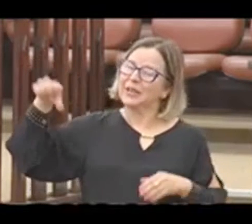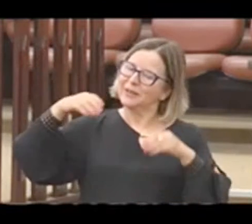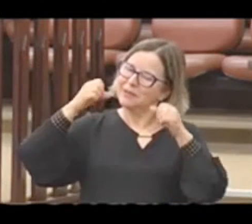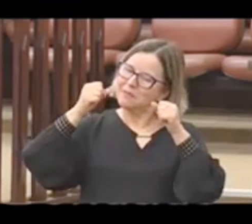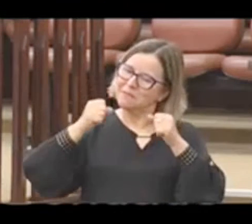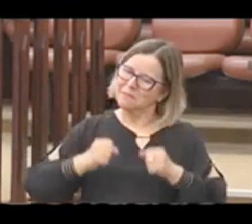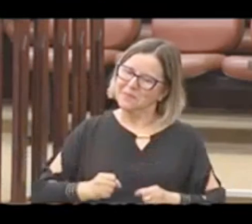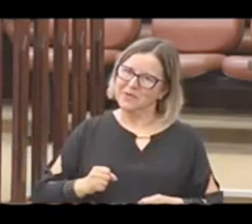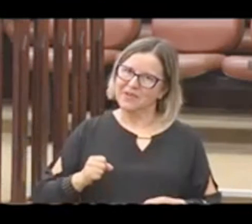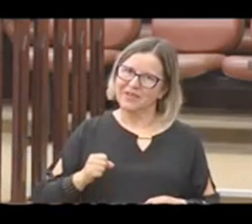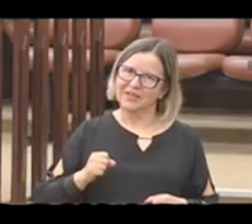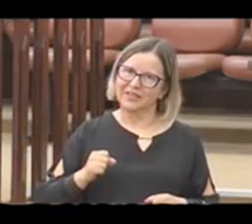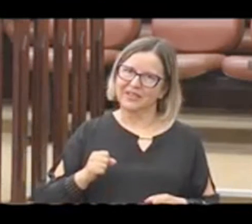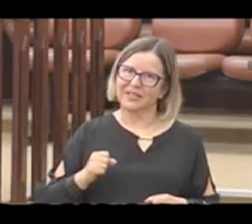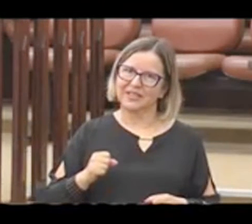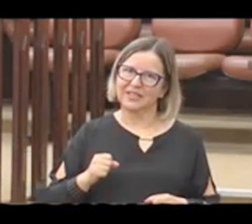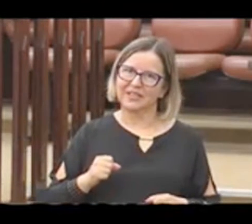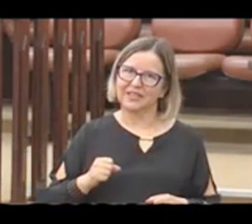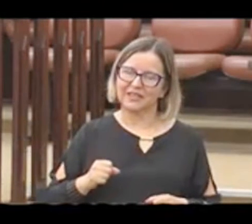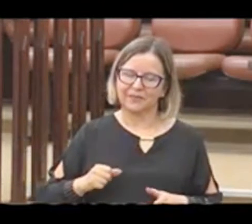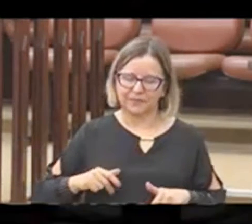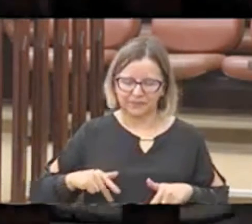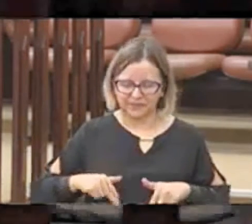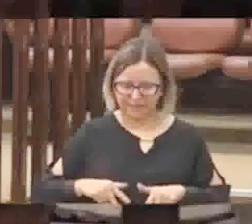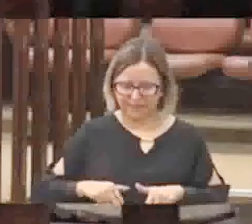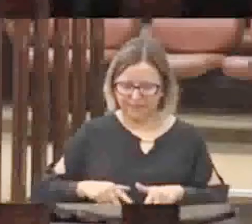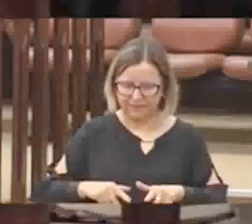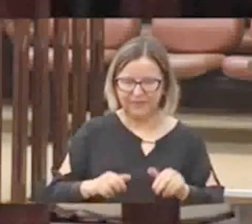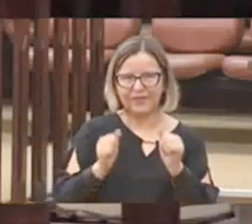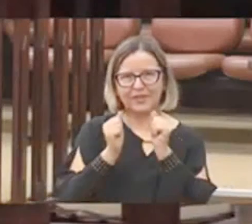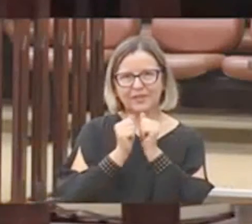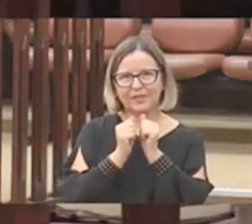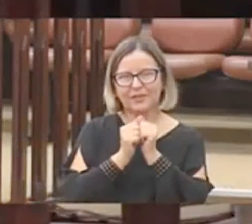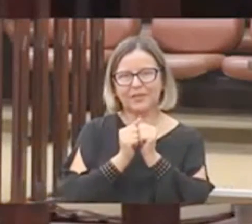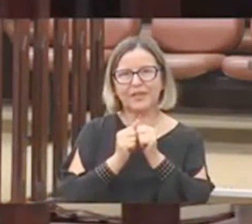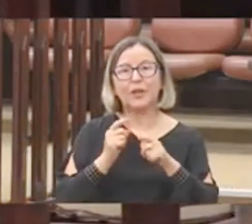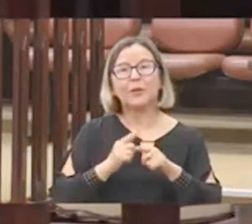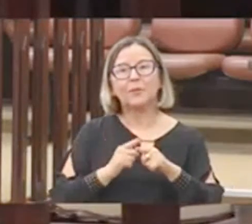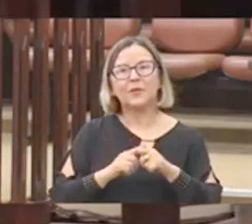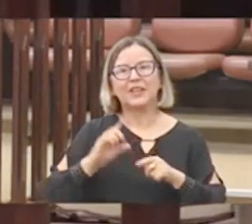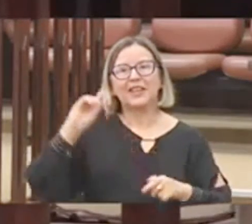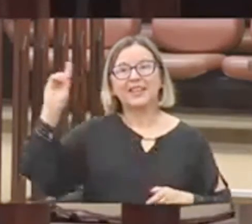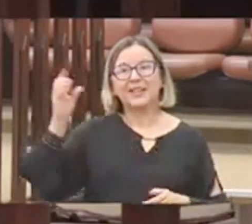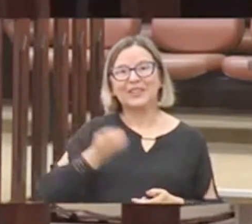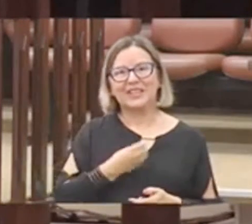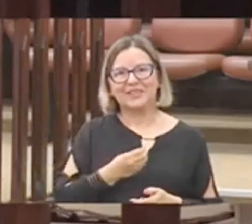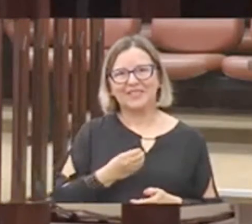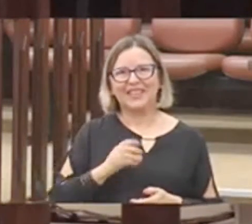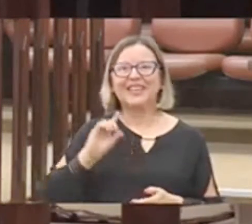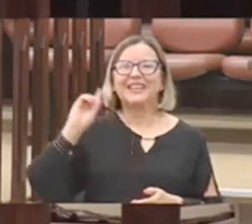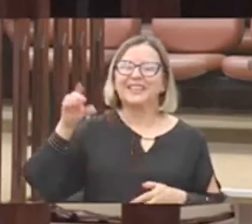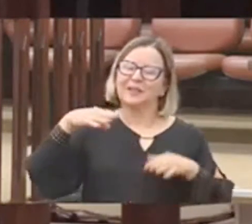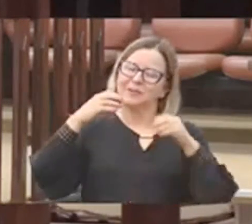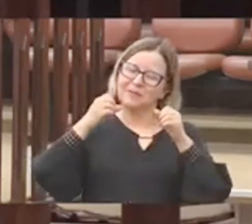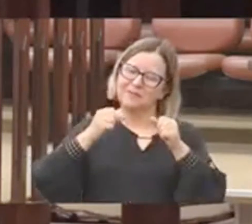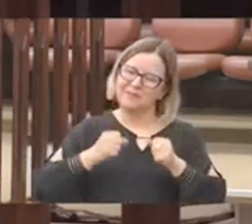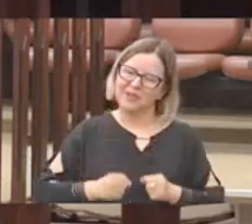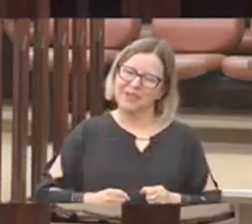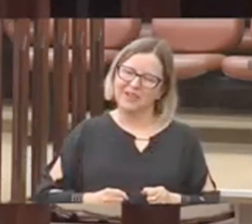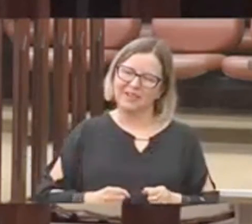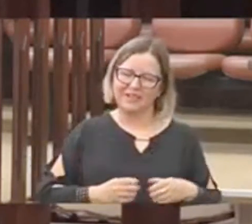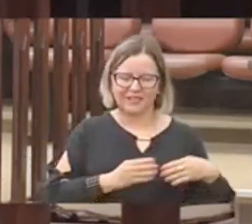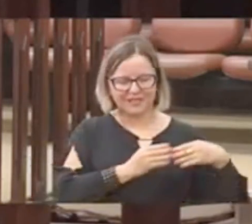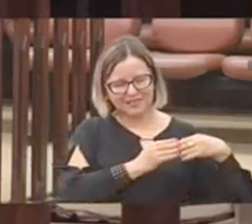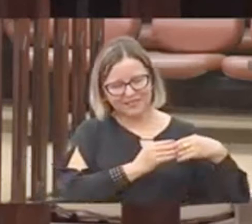neste momento, no vale da sombra da morte, porque Ele é o Deus da vida, Ele pode te conduzir